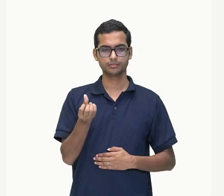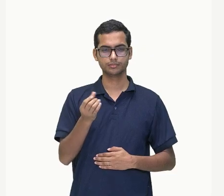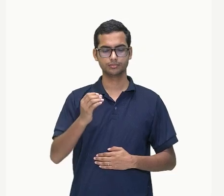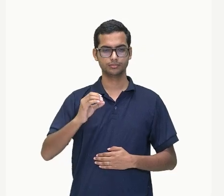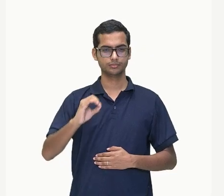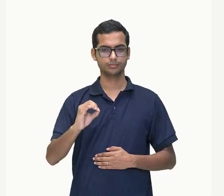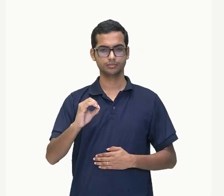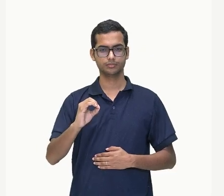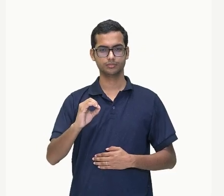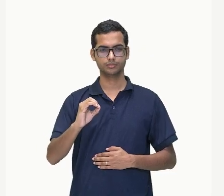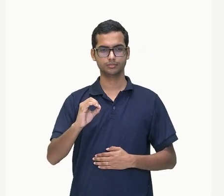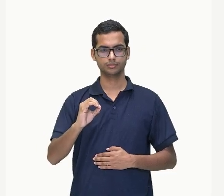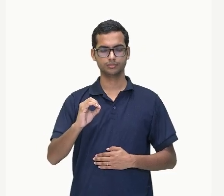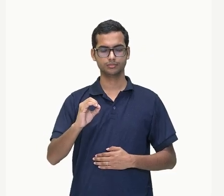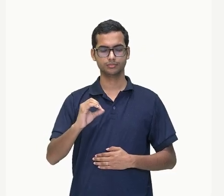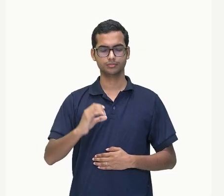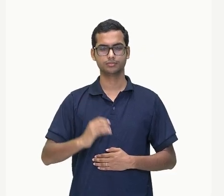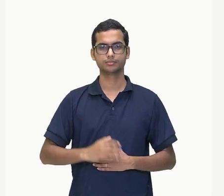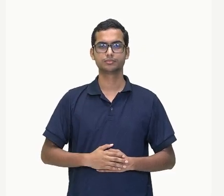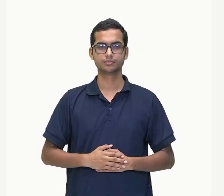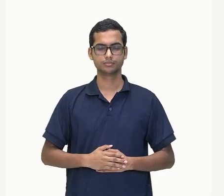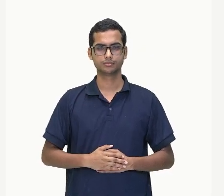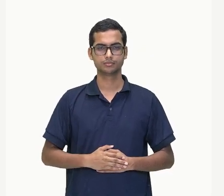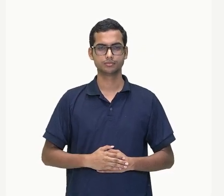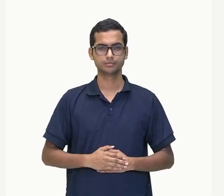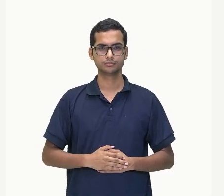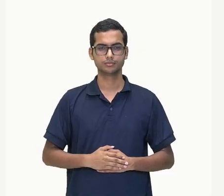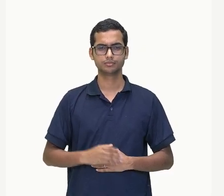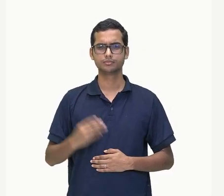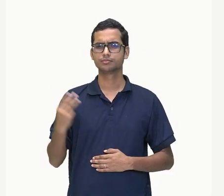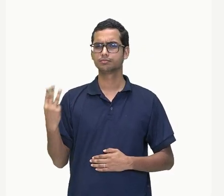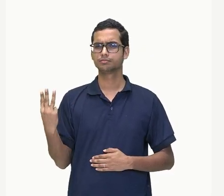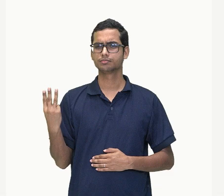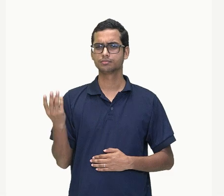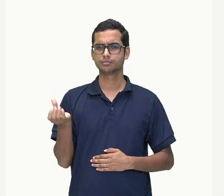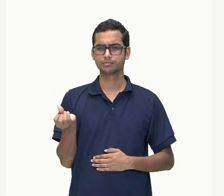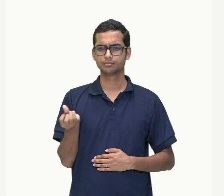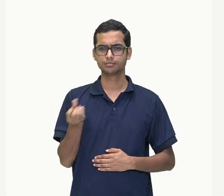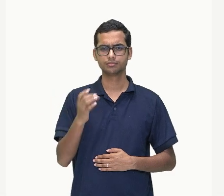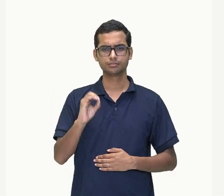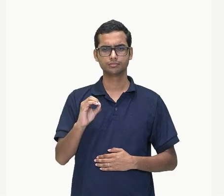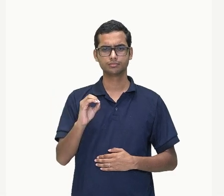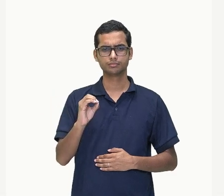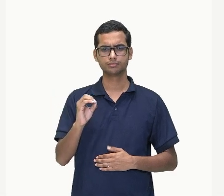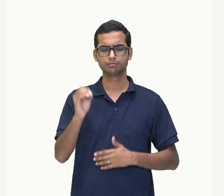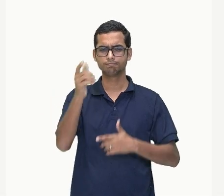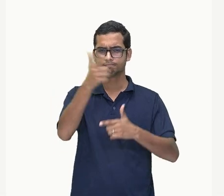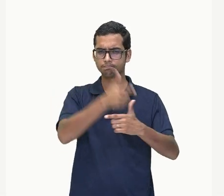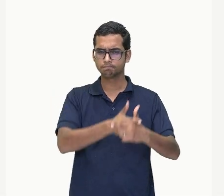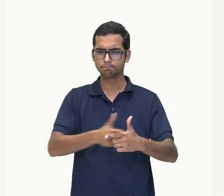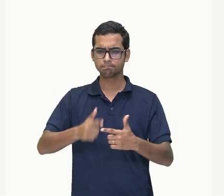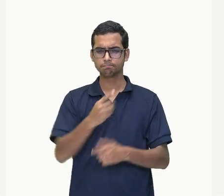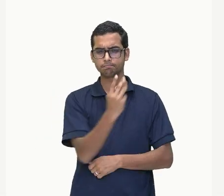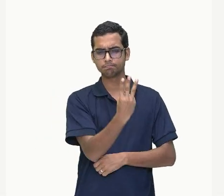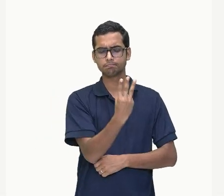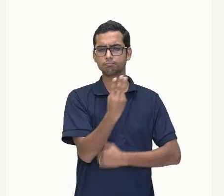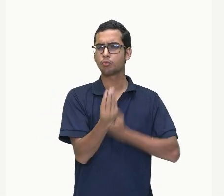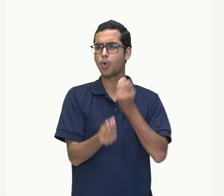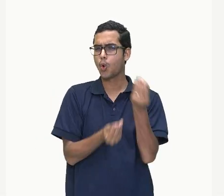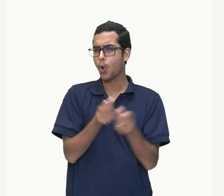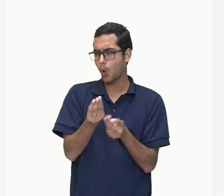Bora para 360. Bora, como é que a gente sabe se 360 é divisível por 3? Como é que eu